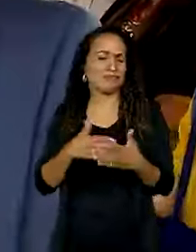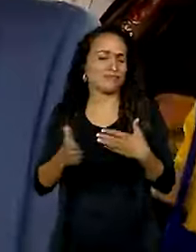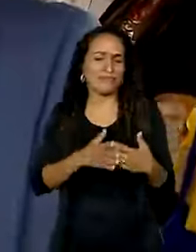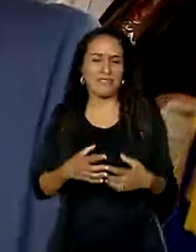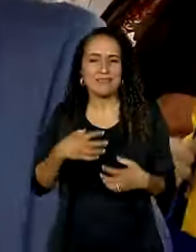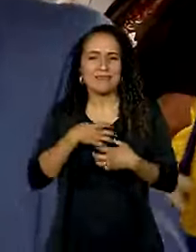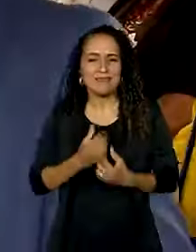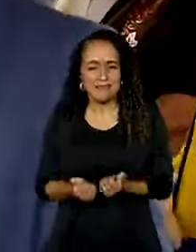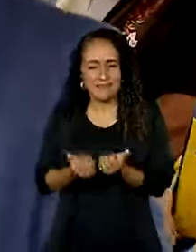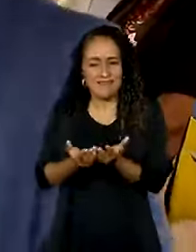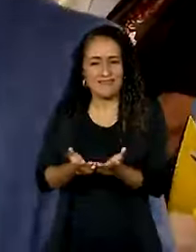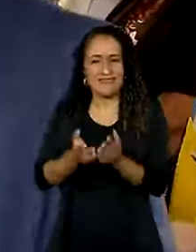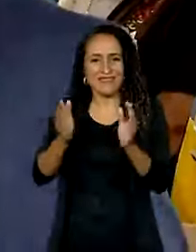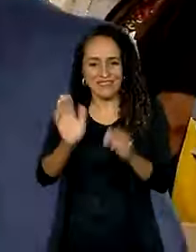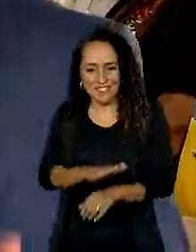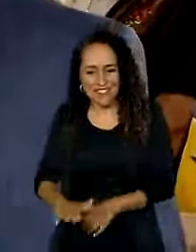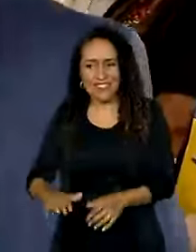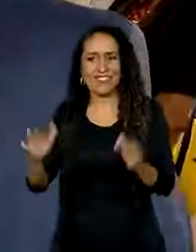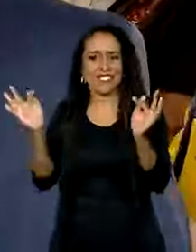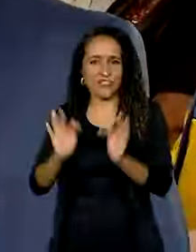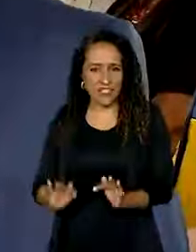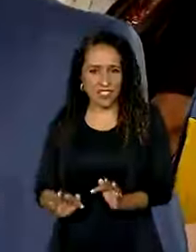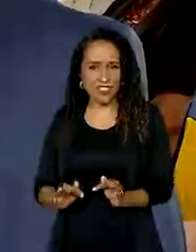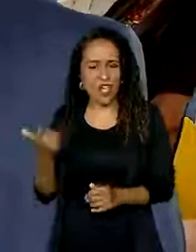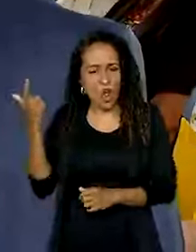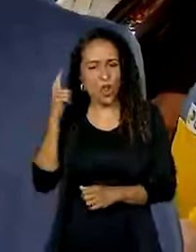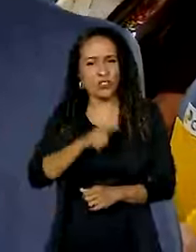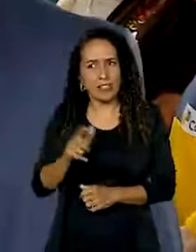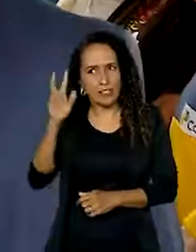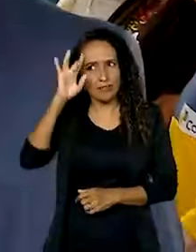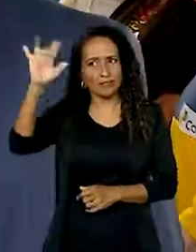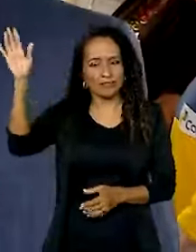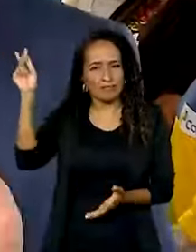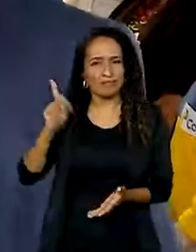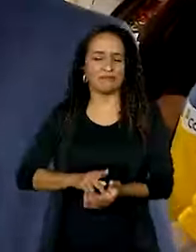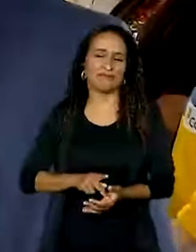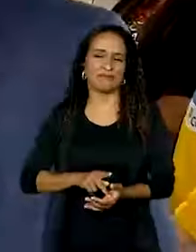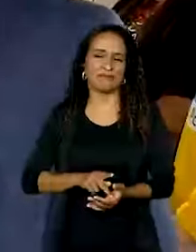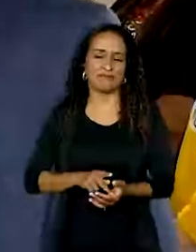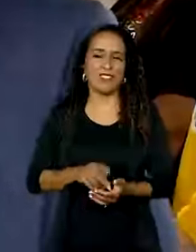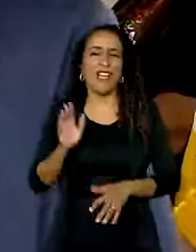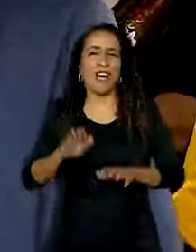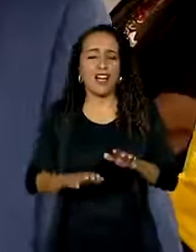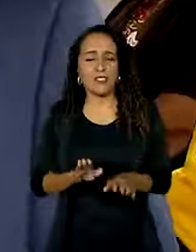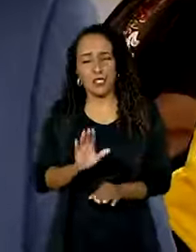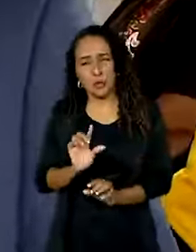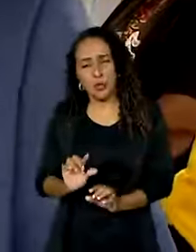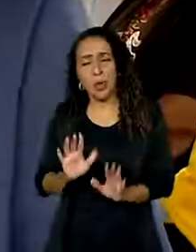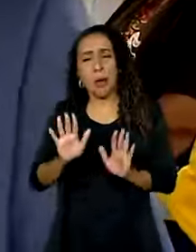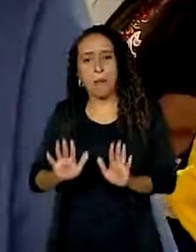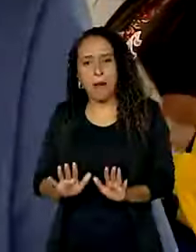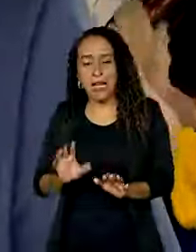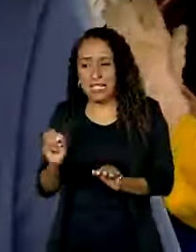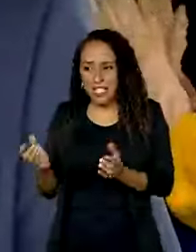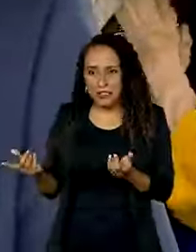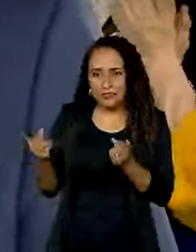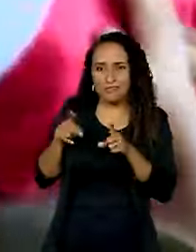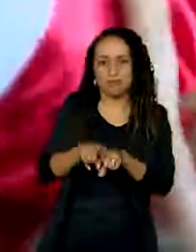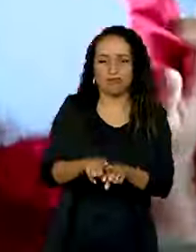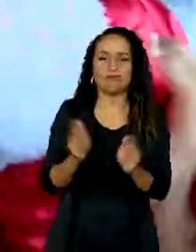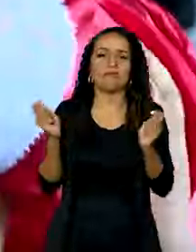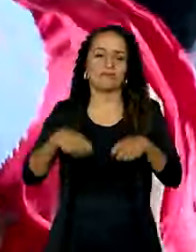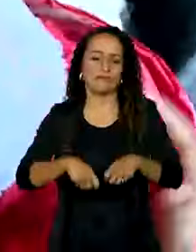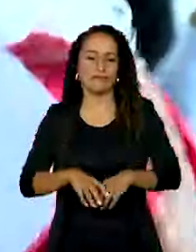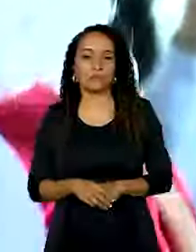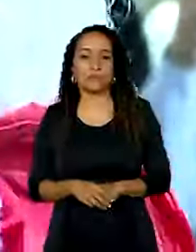nesse final de ano e ver que a gente consegue realizar o sonho das crianças, que às vezes é muito pequeno, mas se a gente se juntar, é possível.